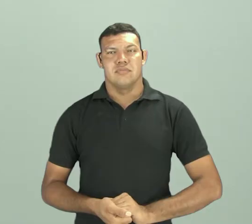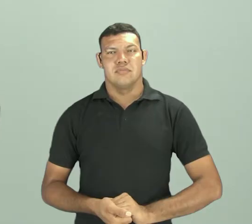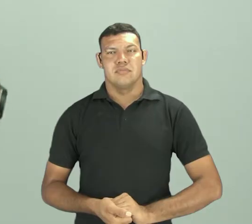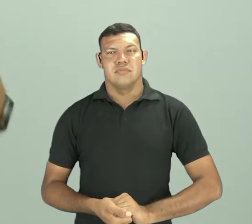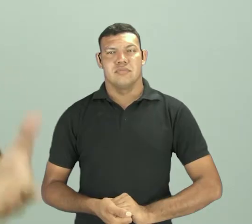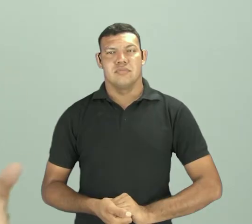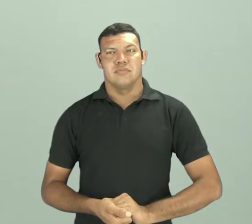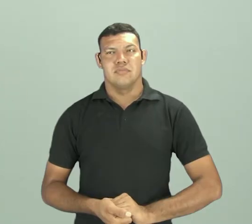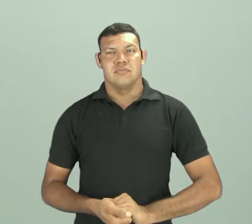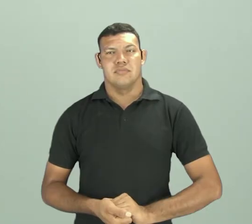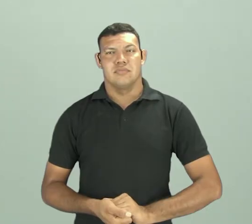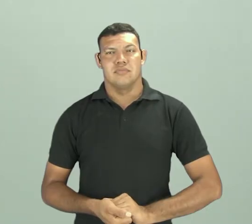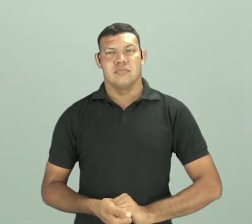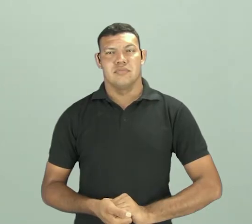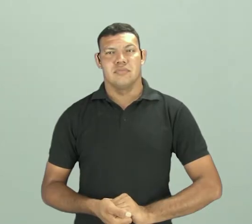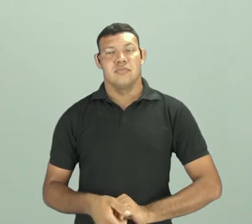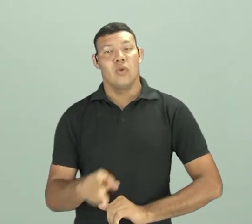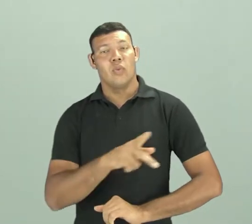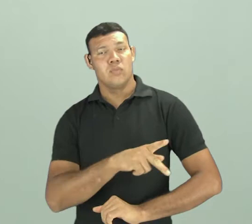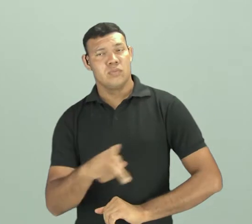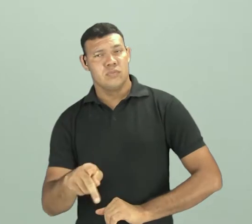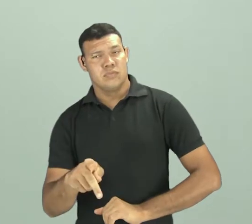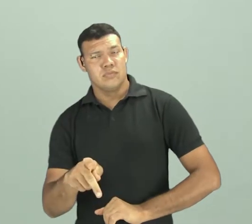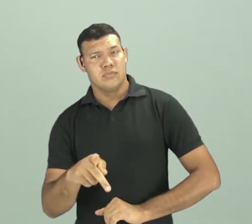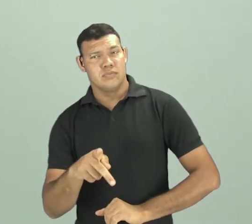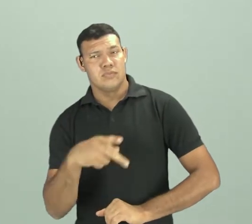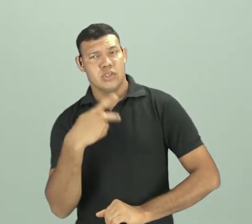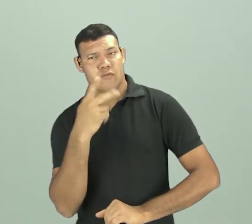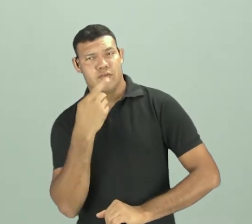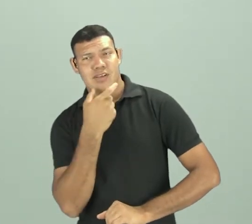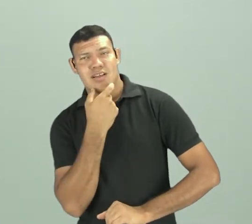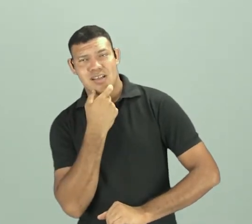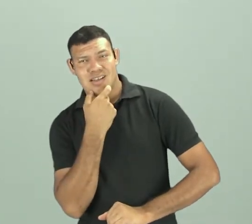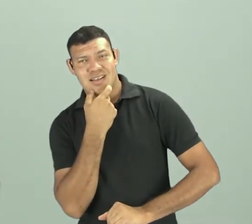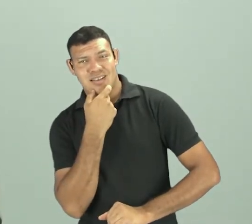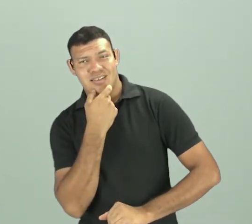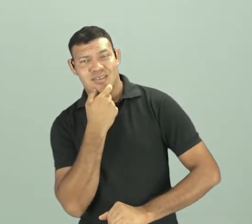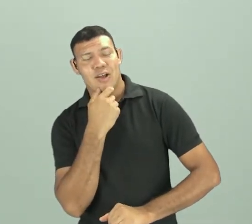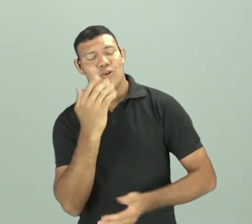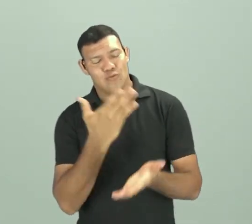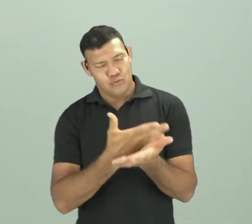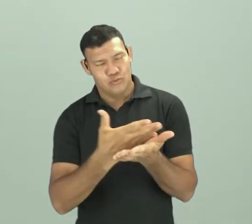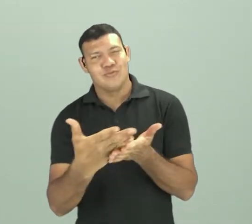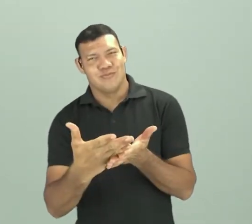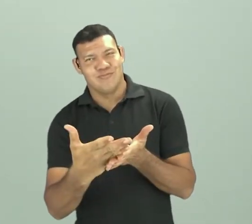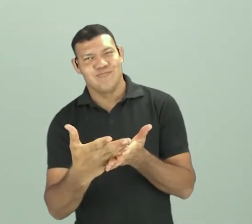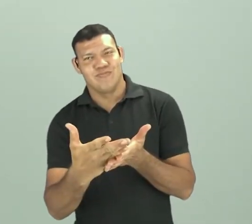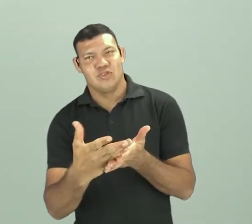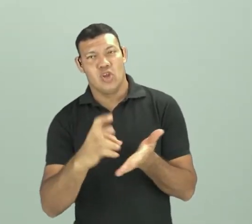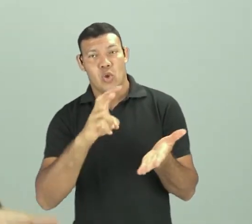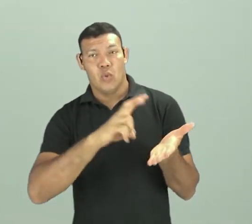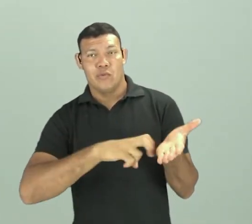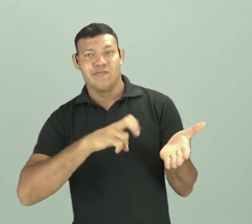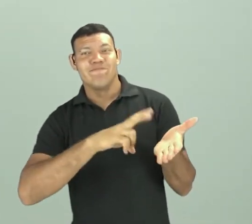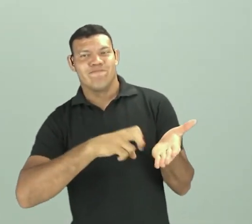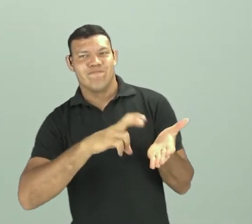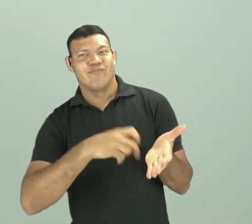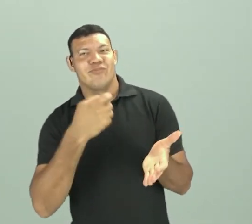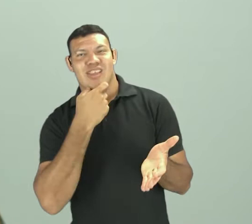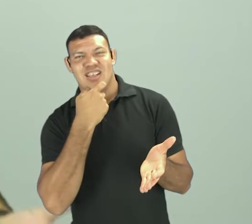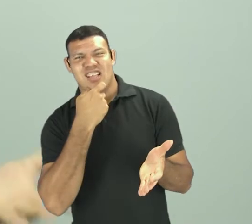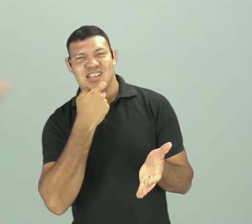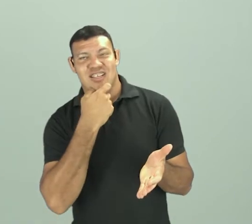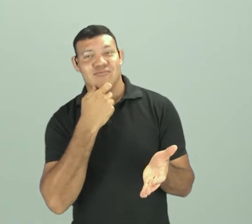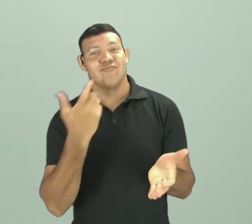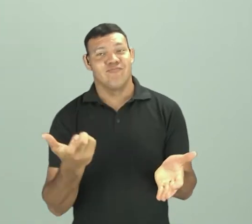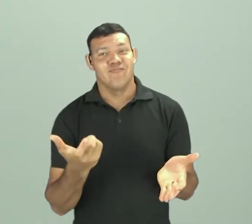lot of people like Apple a lot, okay? Fiz essa primeira parte só para introduzir alguma parte do vocabulário. Ela foi só em inglês.